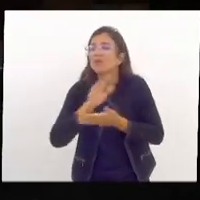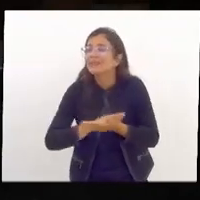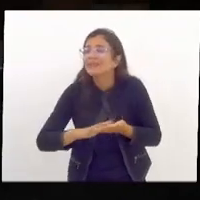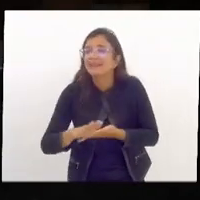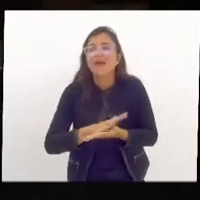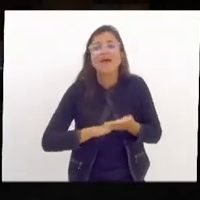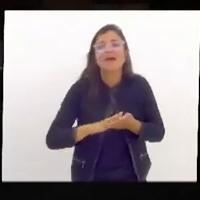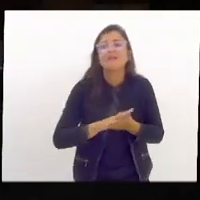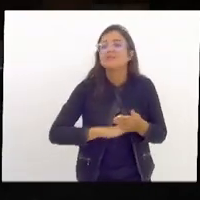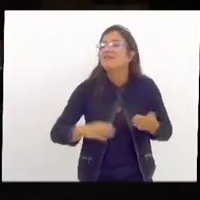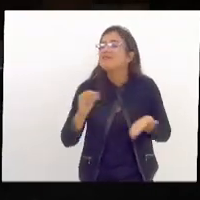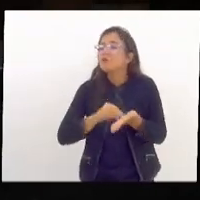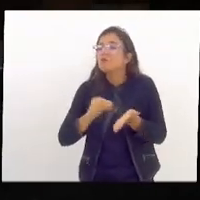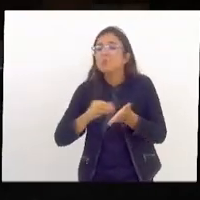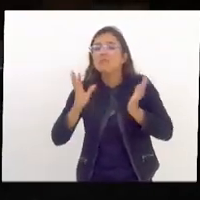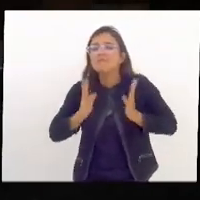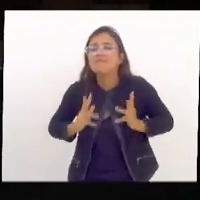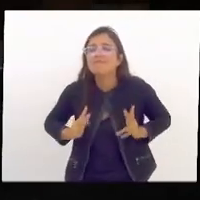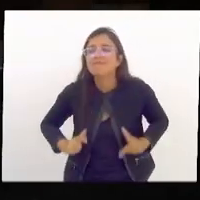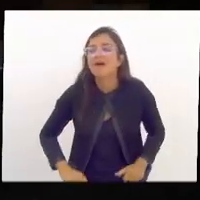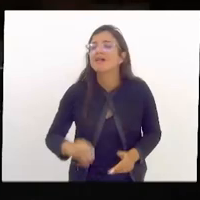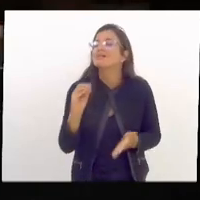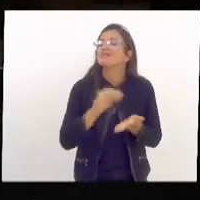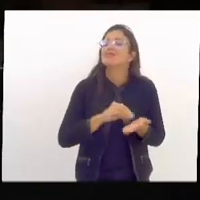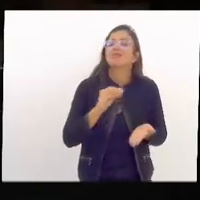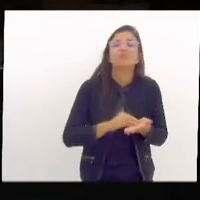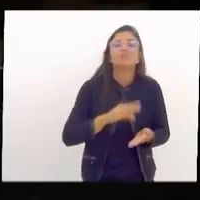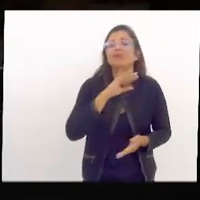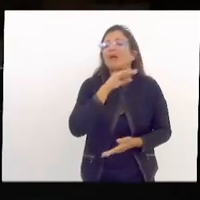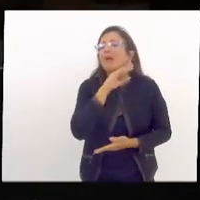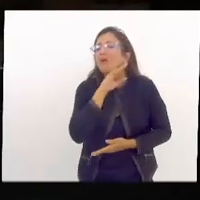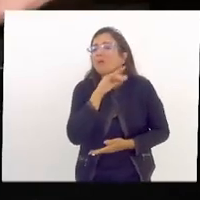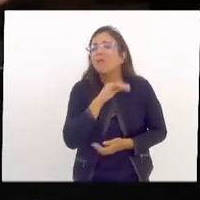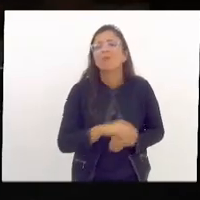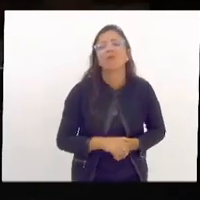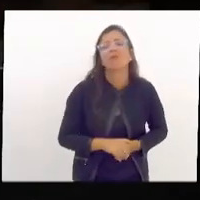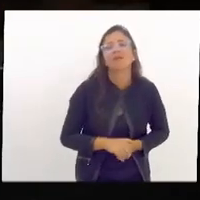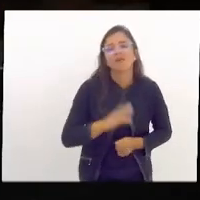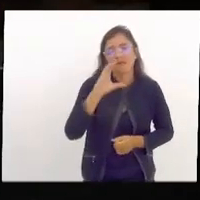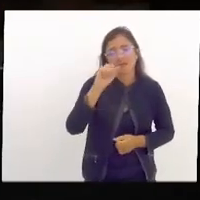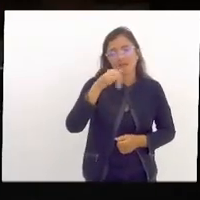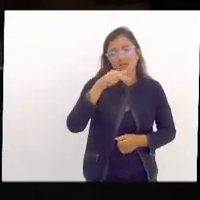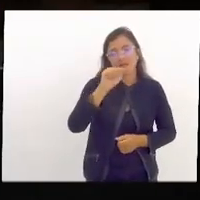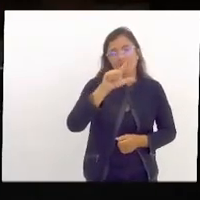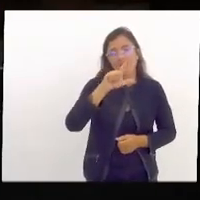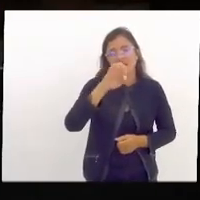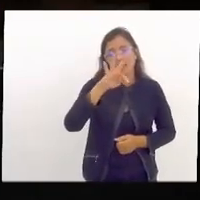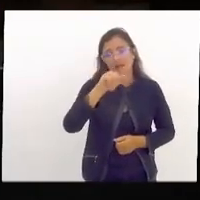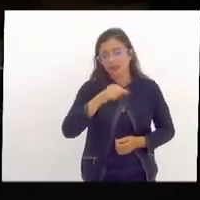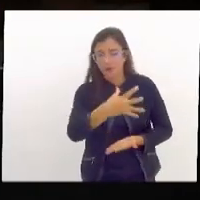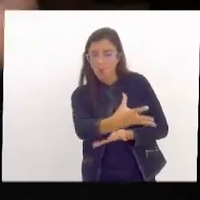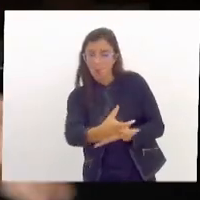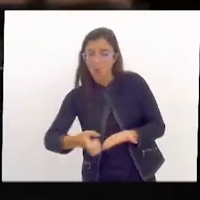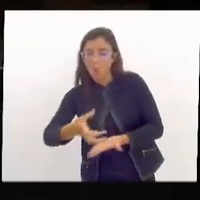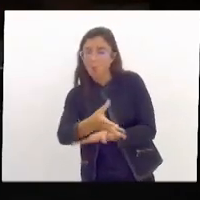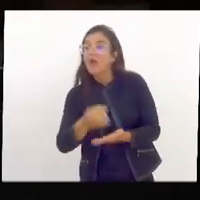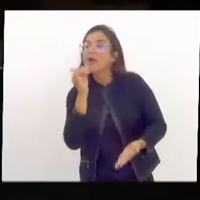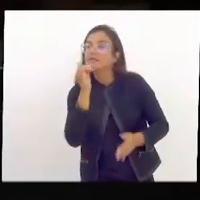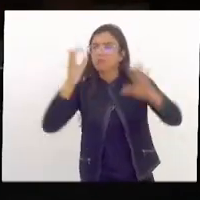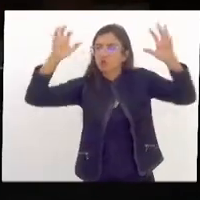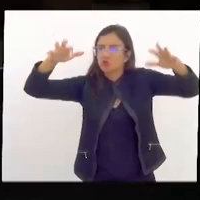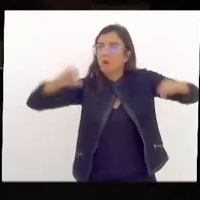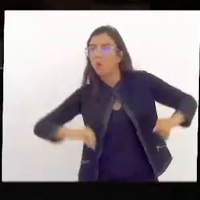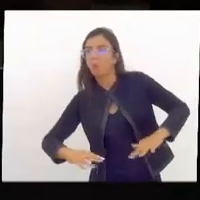fazer a limpeza, né? Não foi feita a limpeza. A questão da canaleta para drenagem, para evitar, quando chovesse,